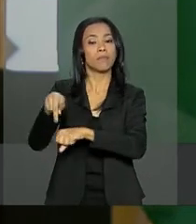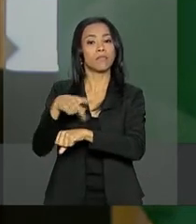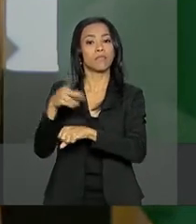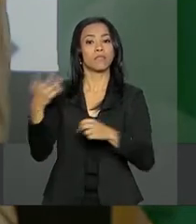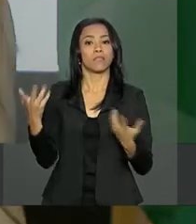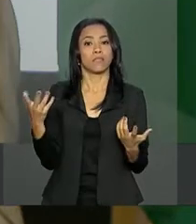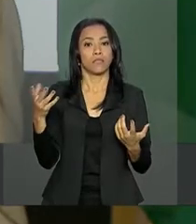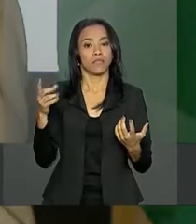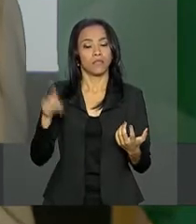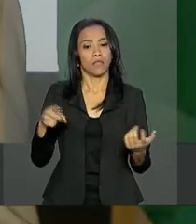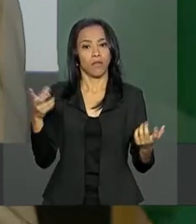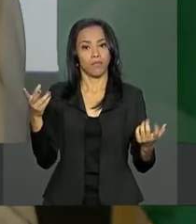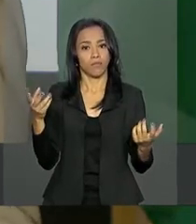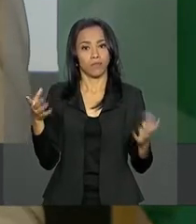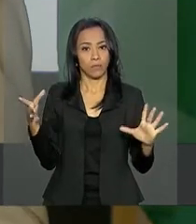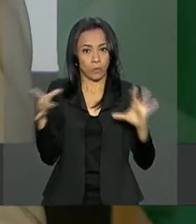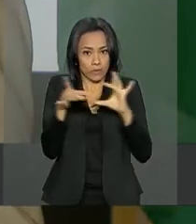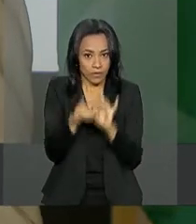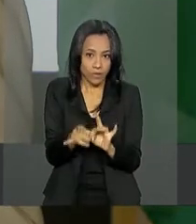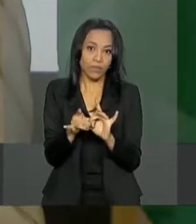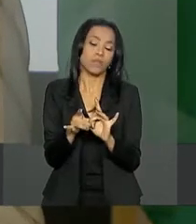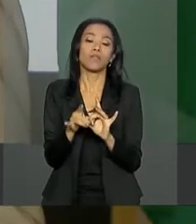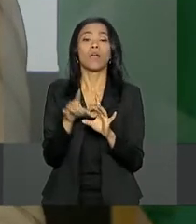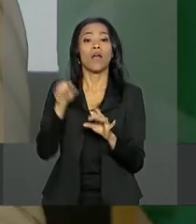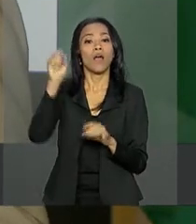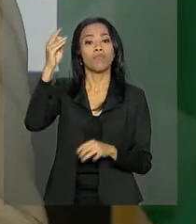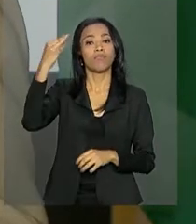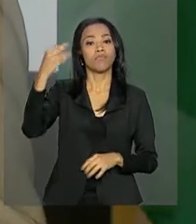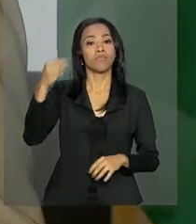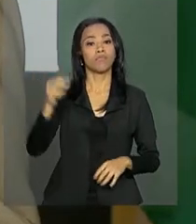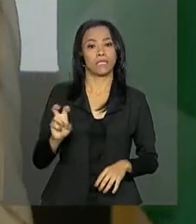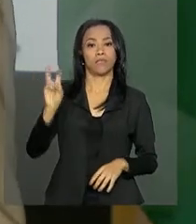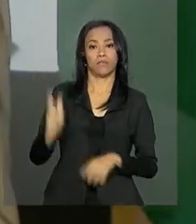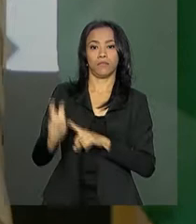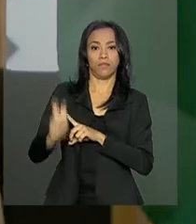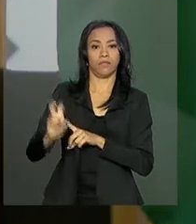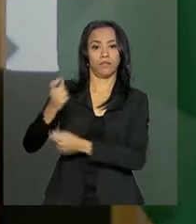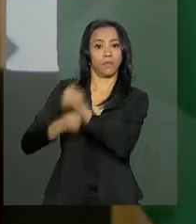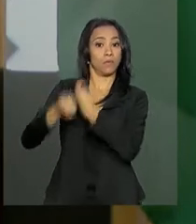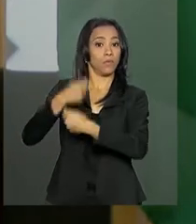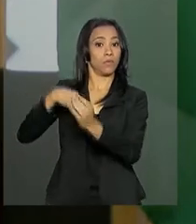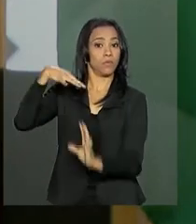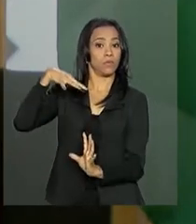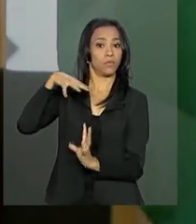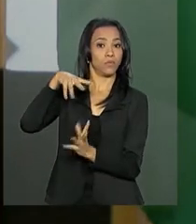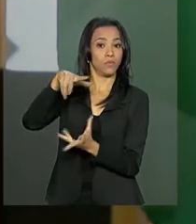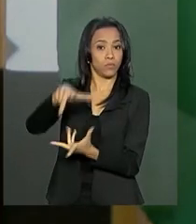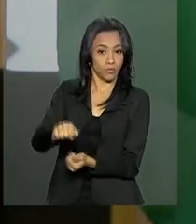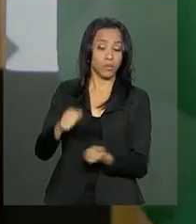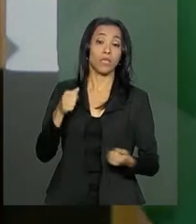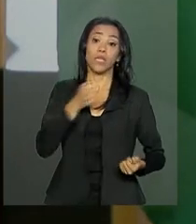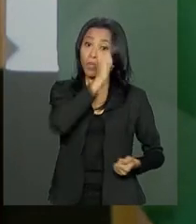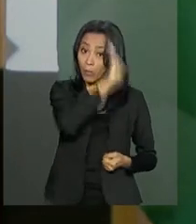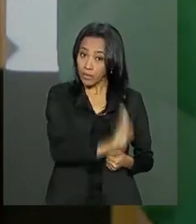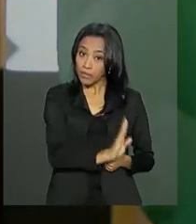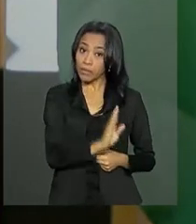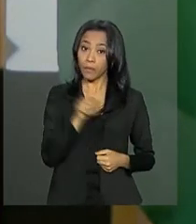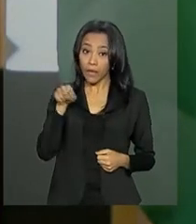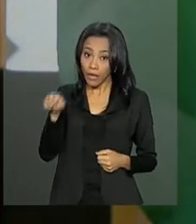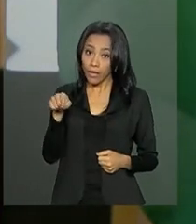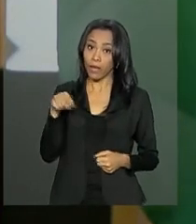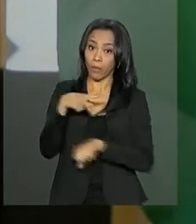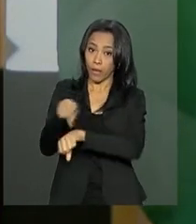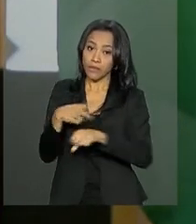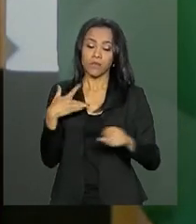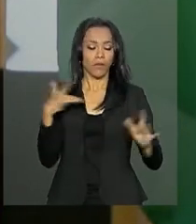asean que é a quinta economia do mundo e com o qual o brasil tem uma relação sexual o